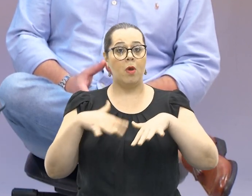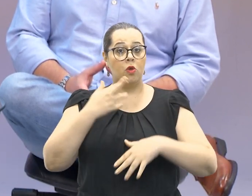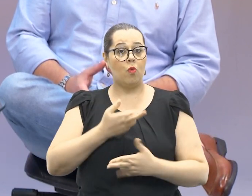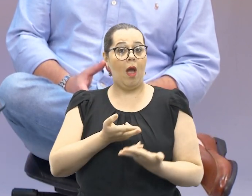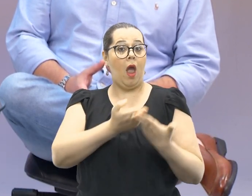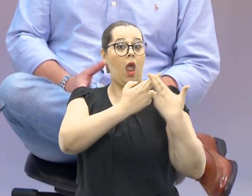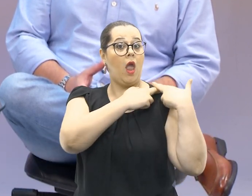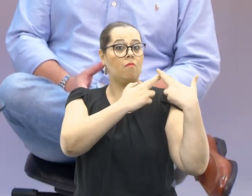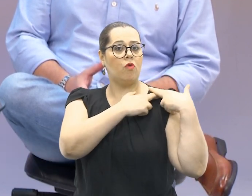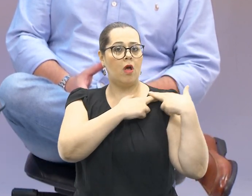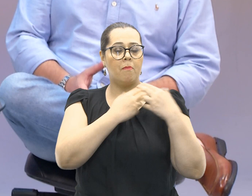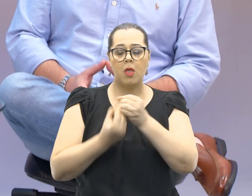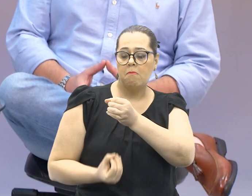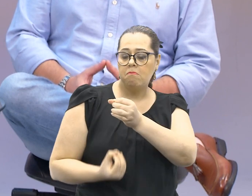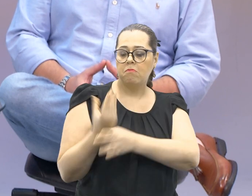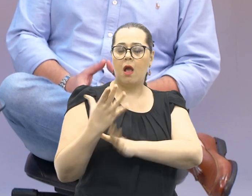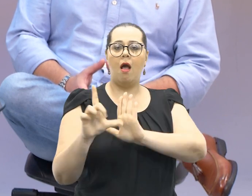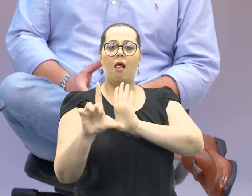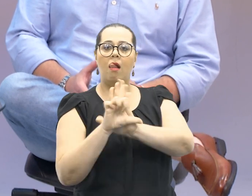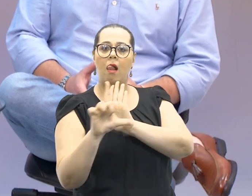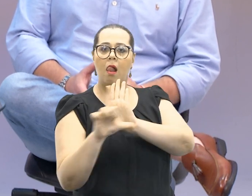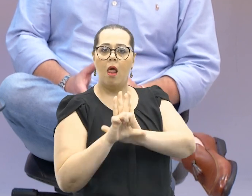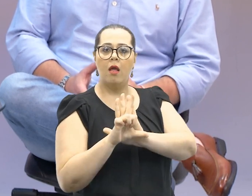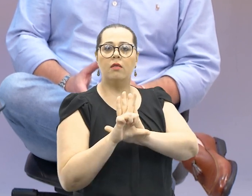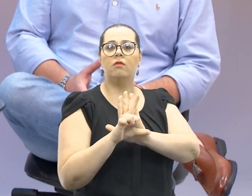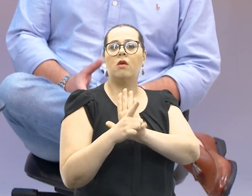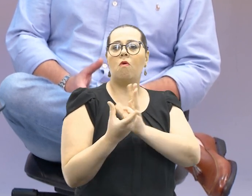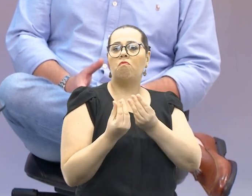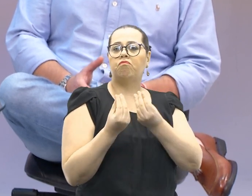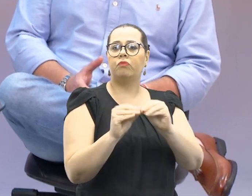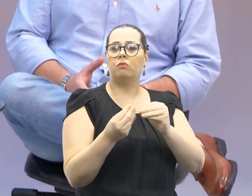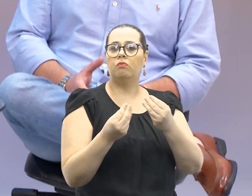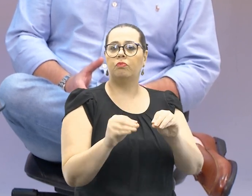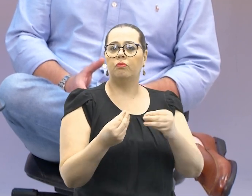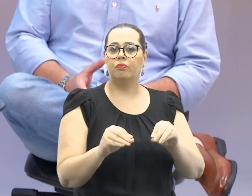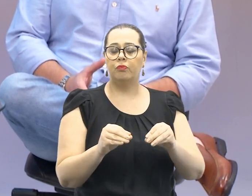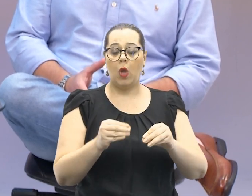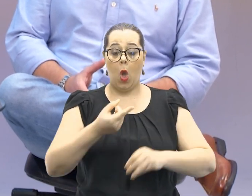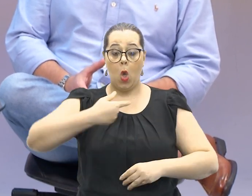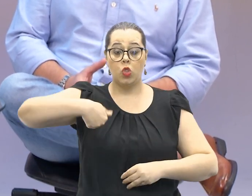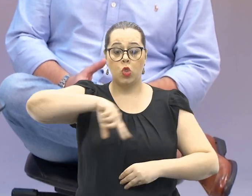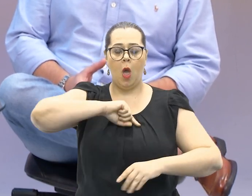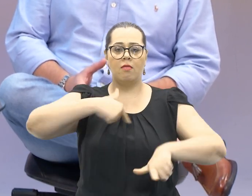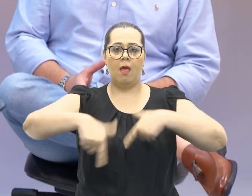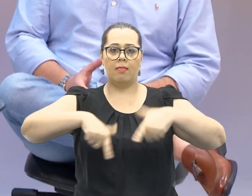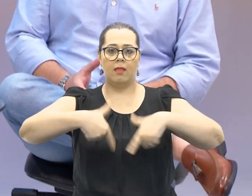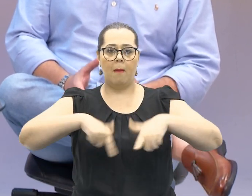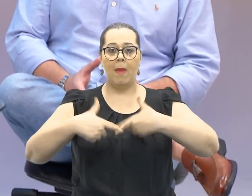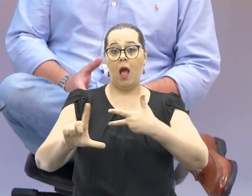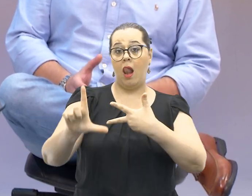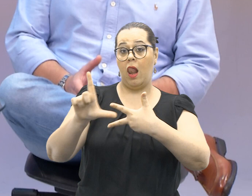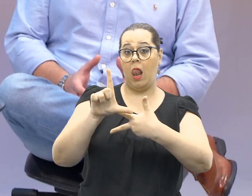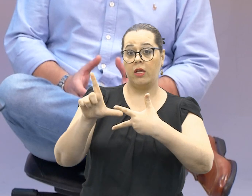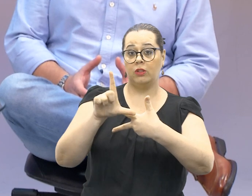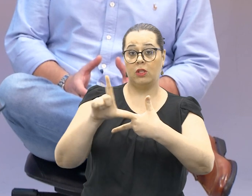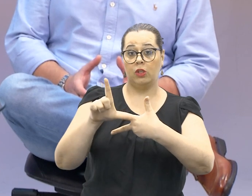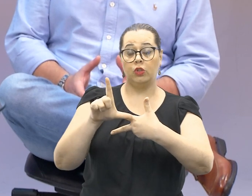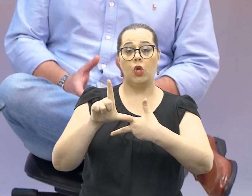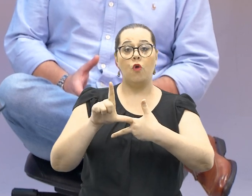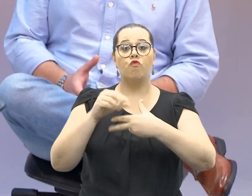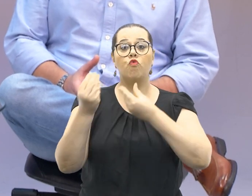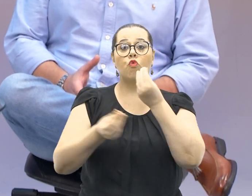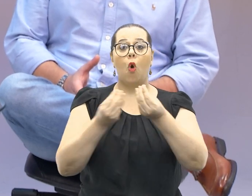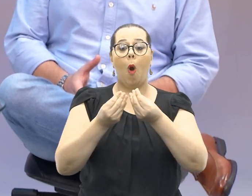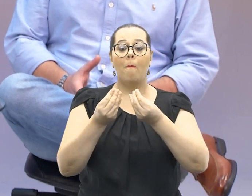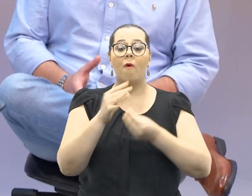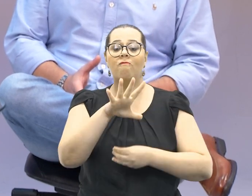leis, fomentando, instituindo, via o nosso exercício legislativo, ações que possam melhorar o dia a